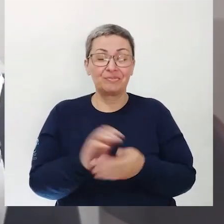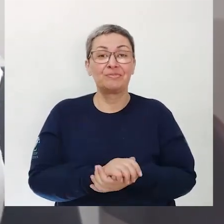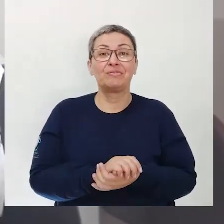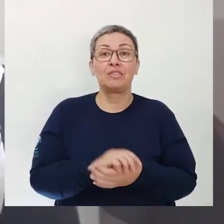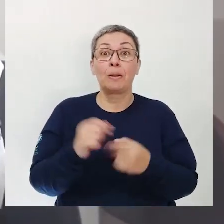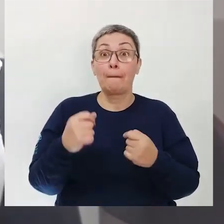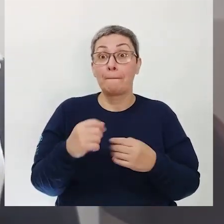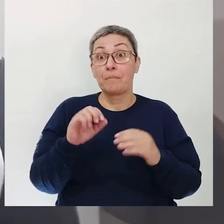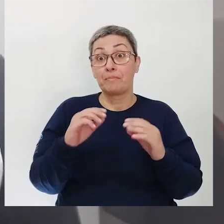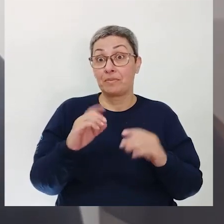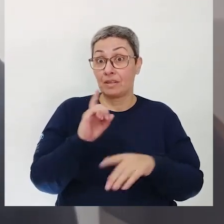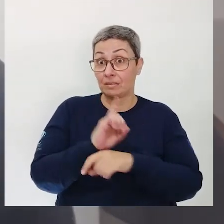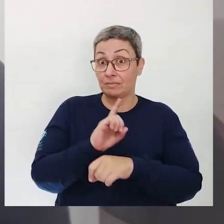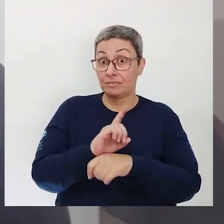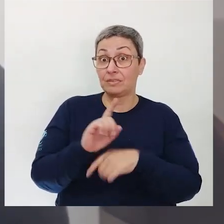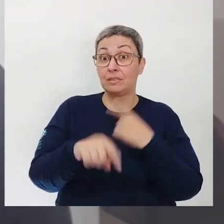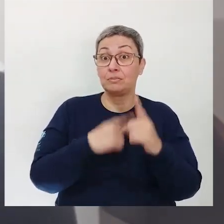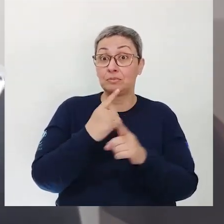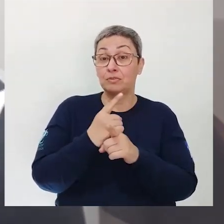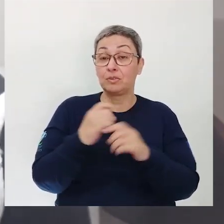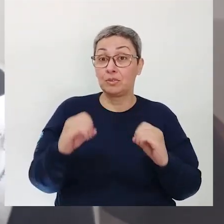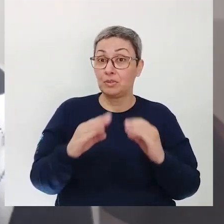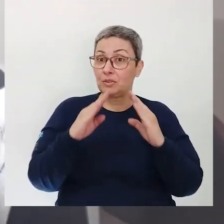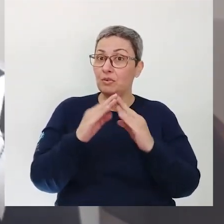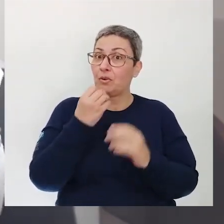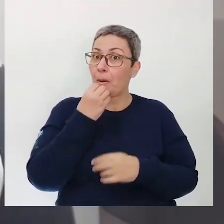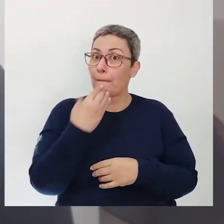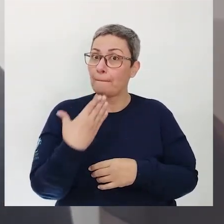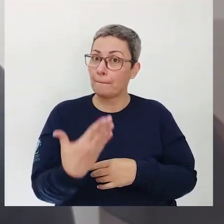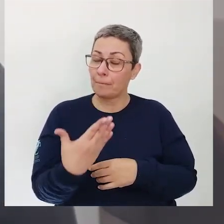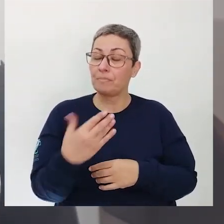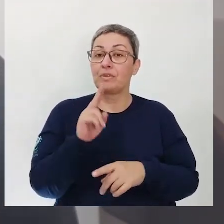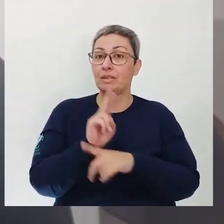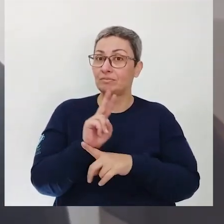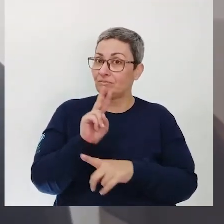certo? Pessoal, até o próximo programa.